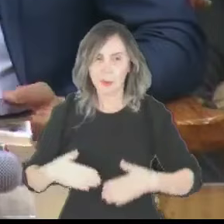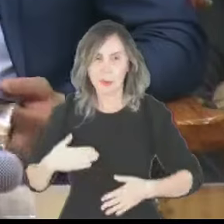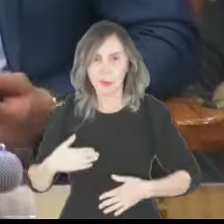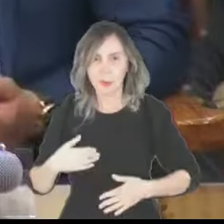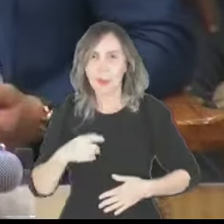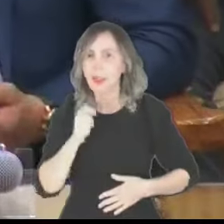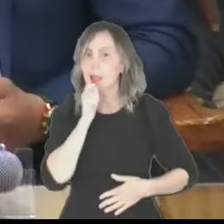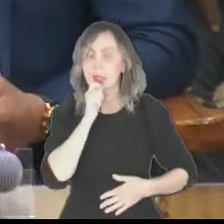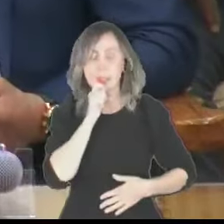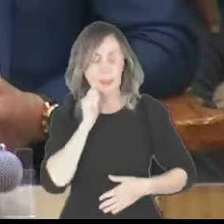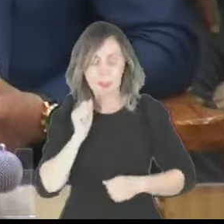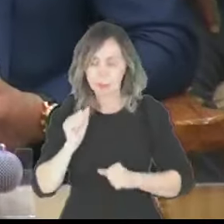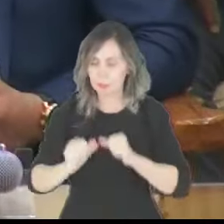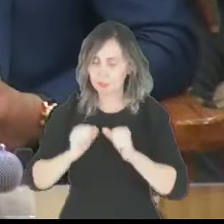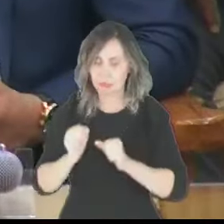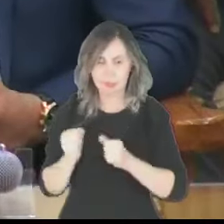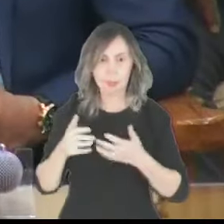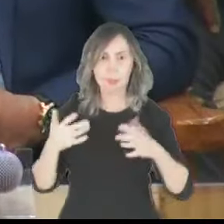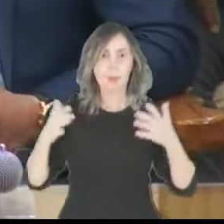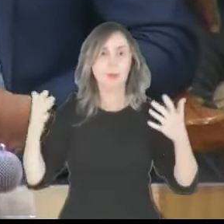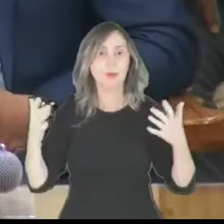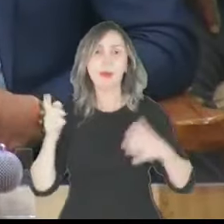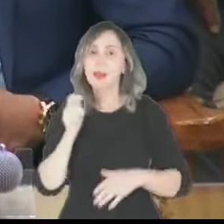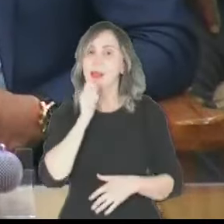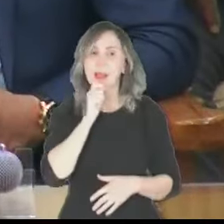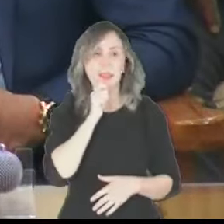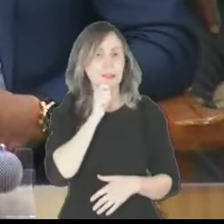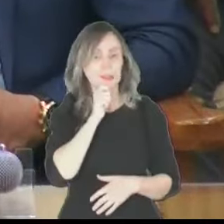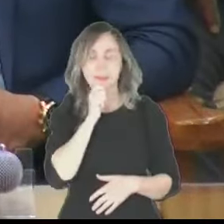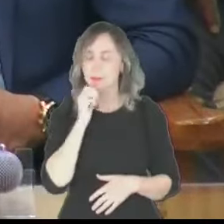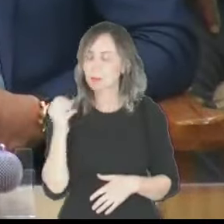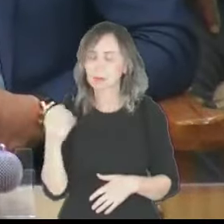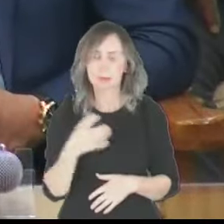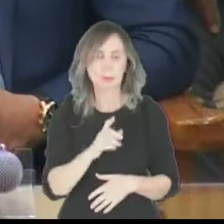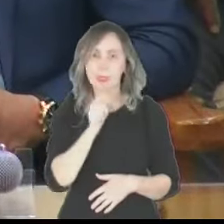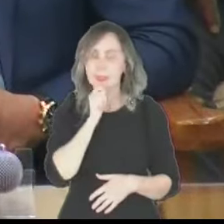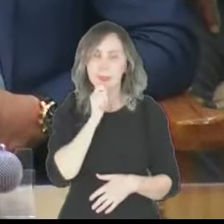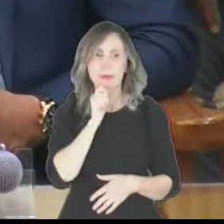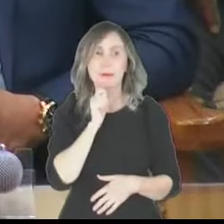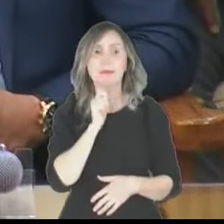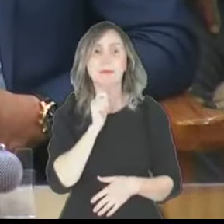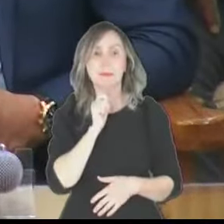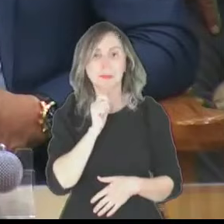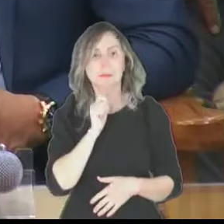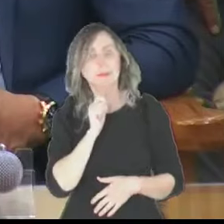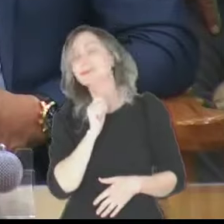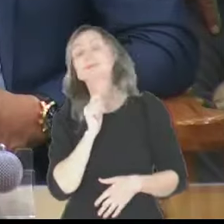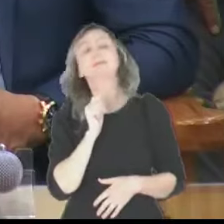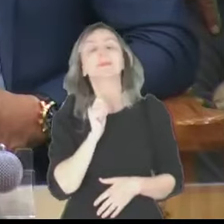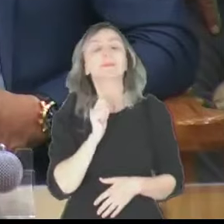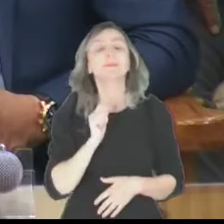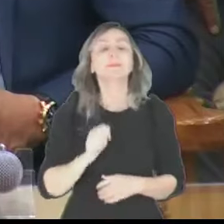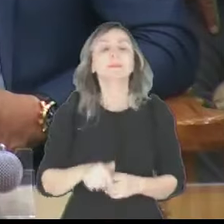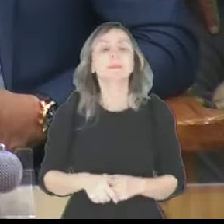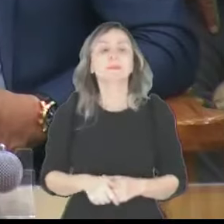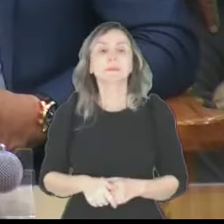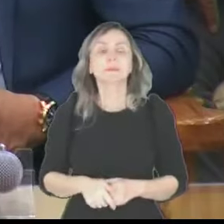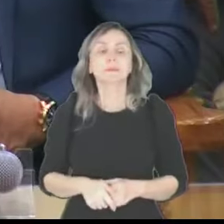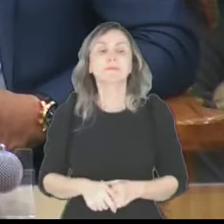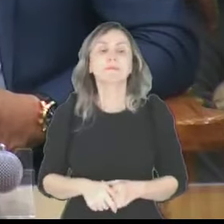transforma, Ele não é um novo corpo na ressurreição e nem uma transformação no